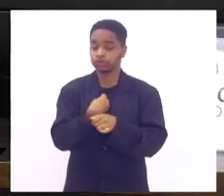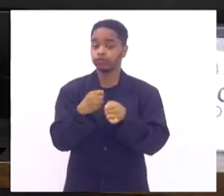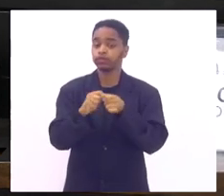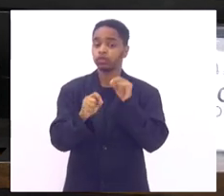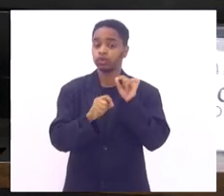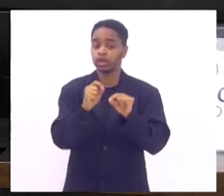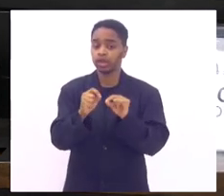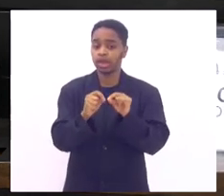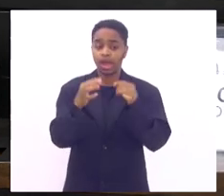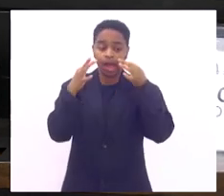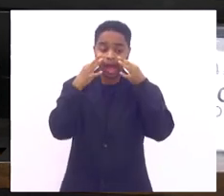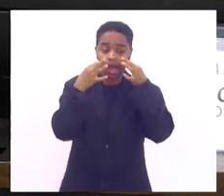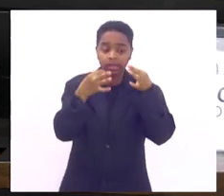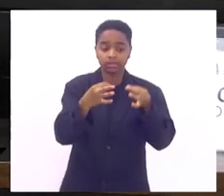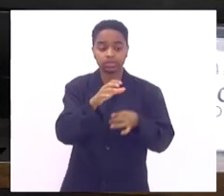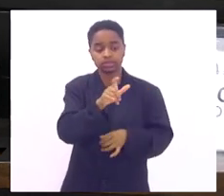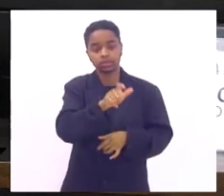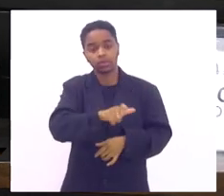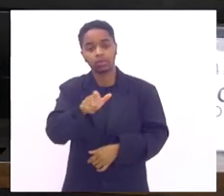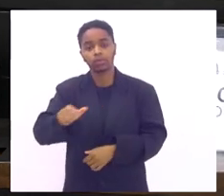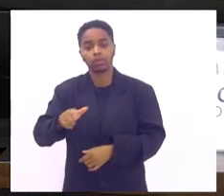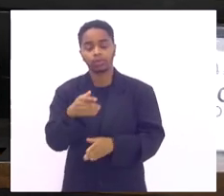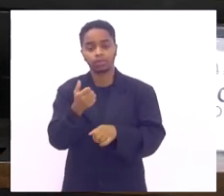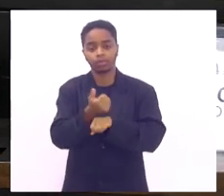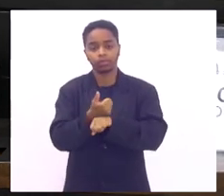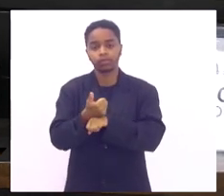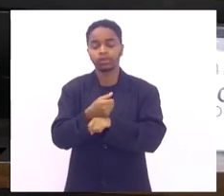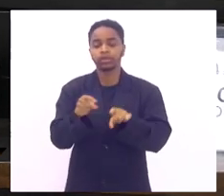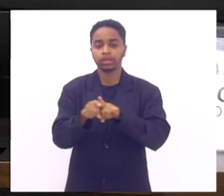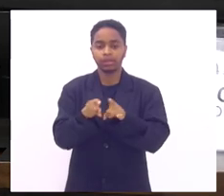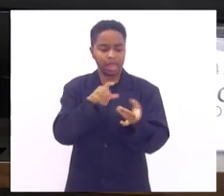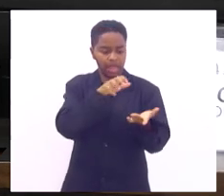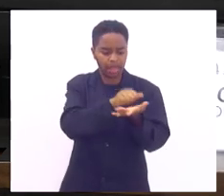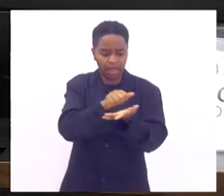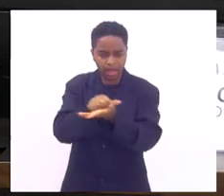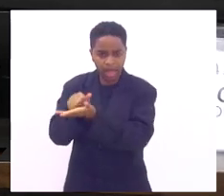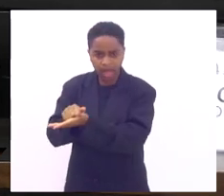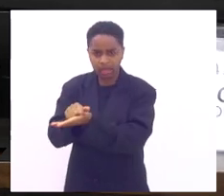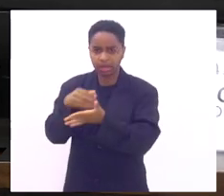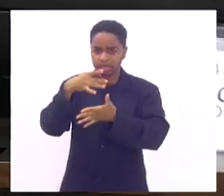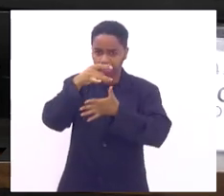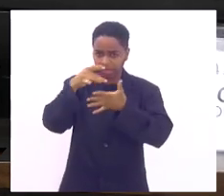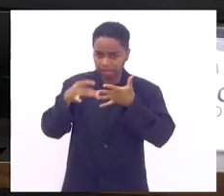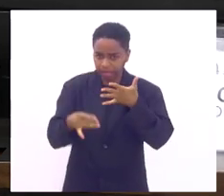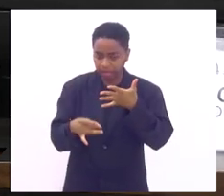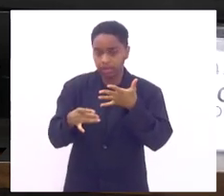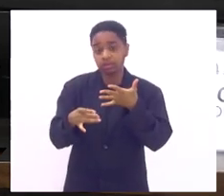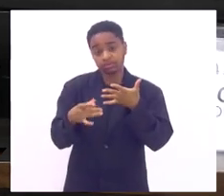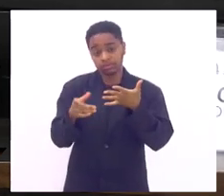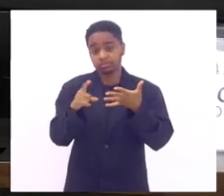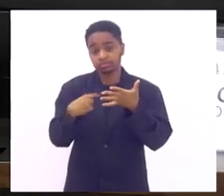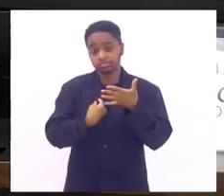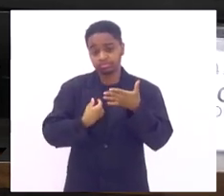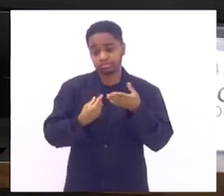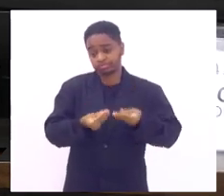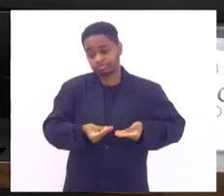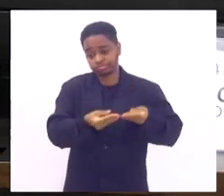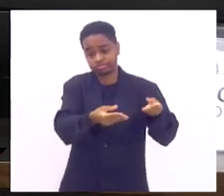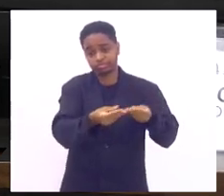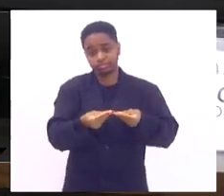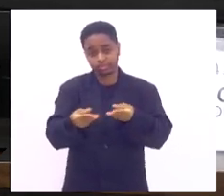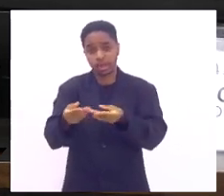nossa base e esgotar as anotações do caderninho, né? Por isso que o deputado falou que a gente ainda está correndo,